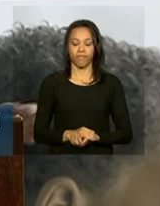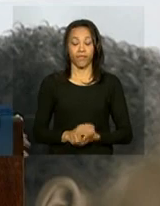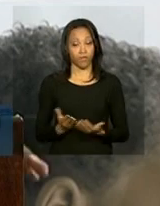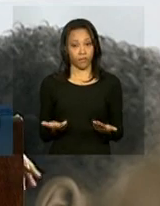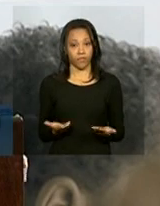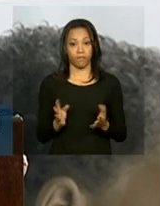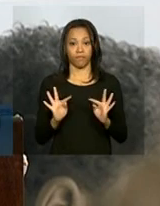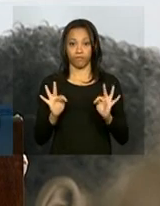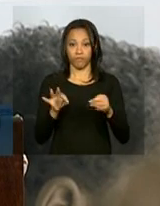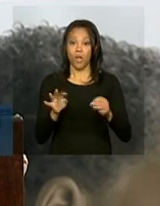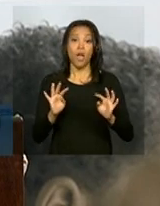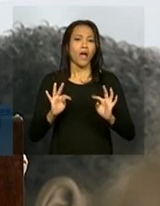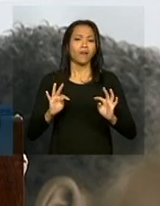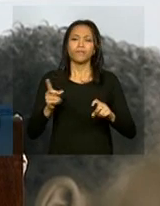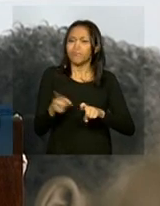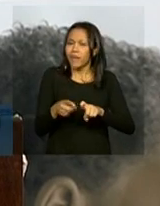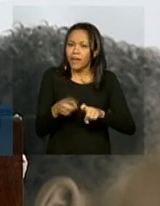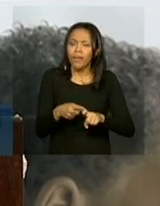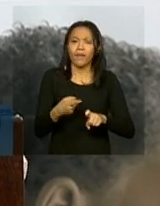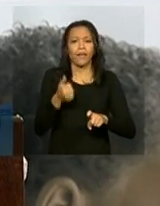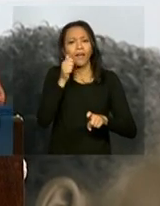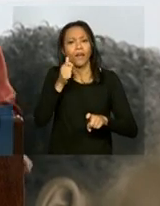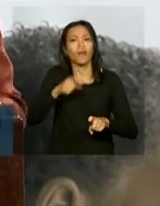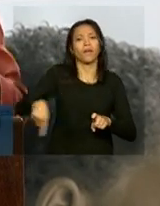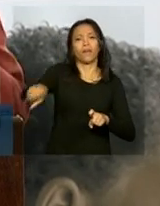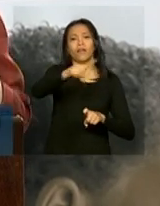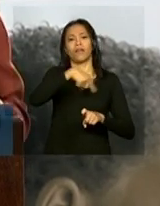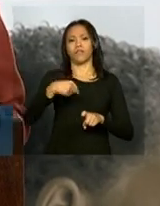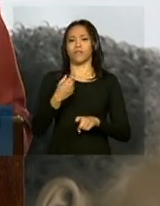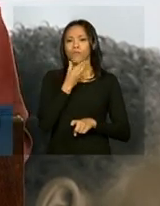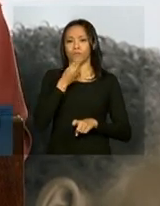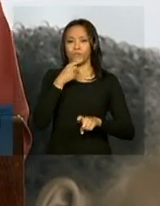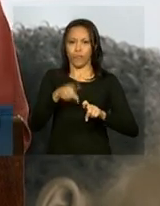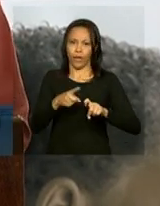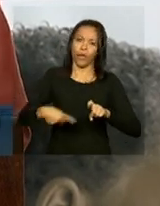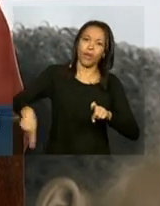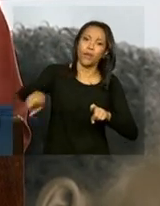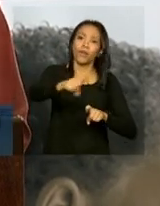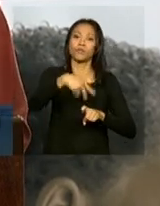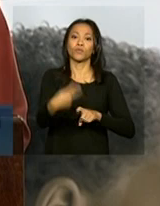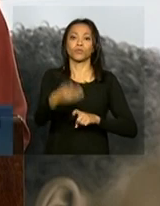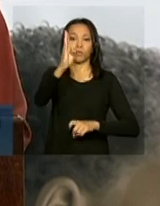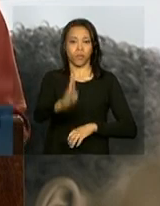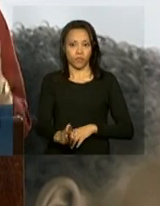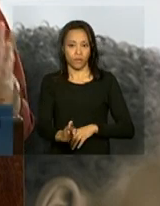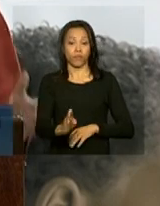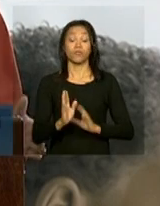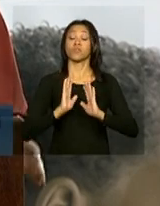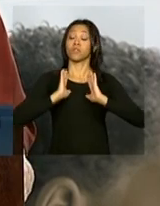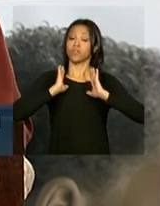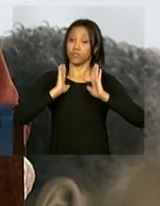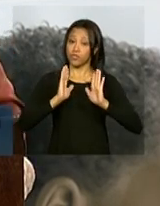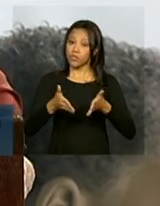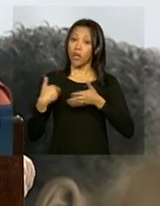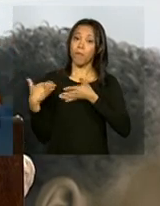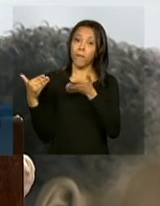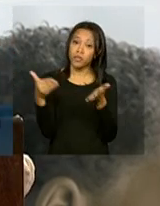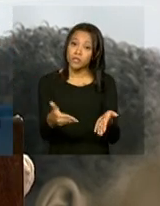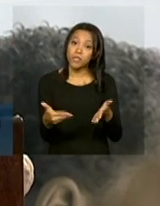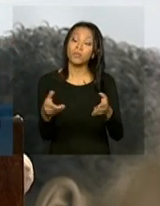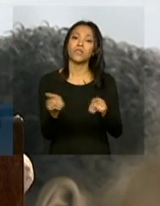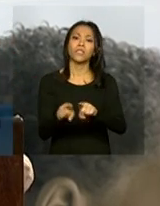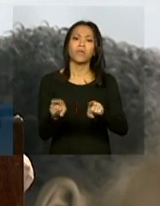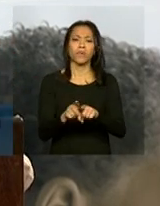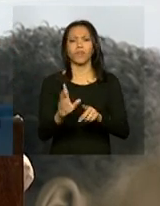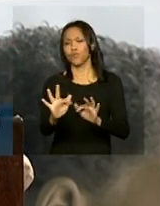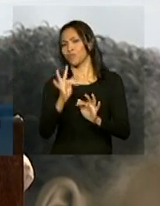Enfim, às médicas e aos médicos brasileiros que já participam e aos que vierem